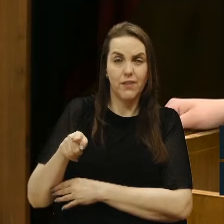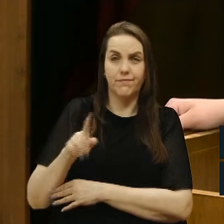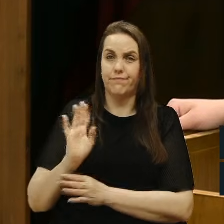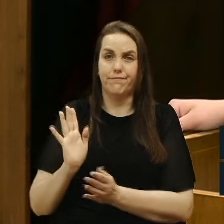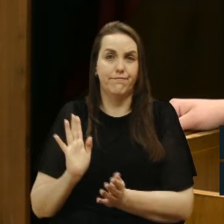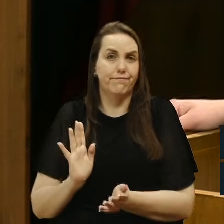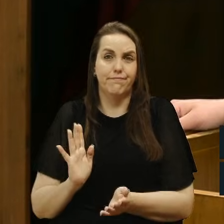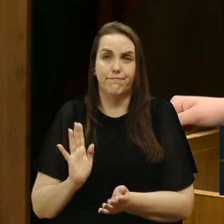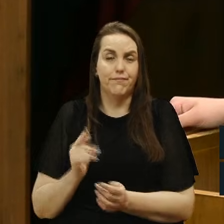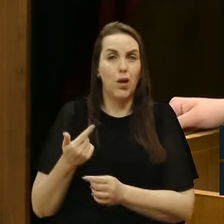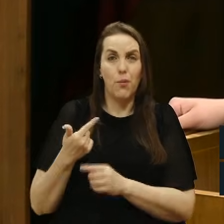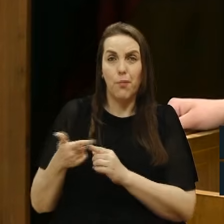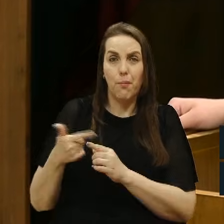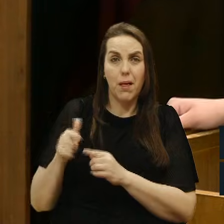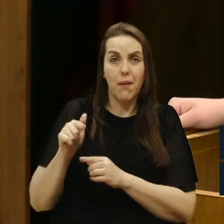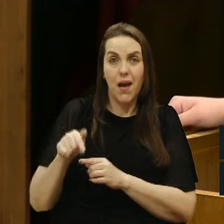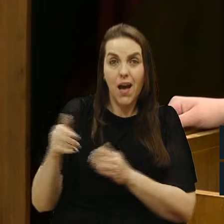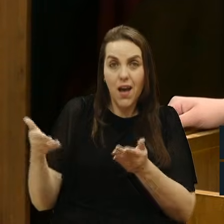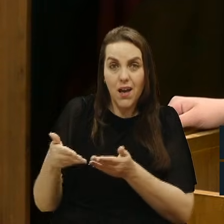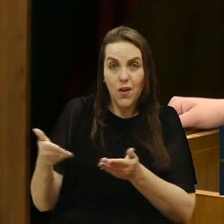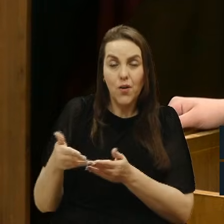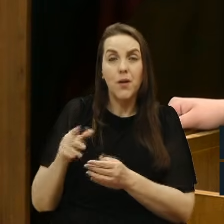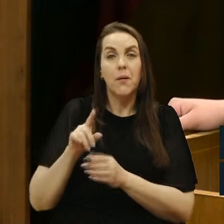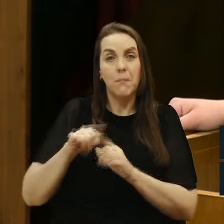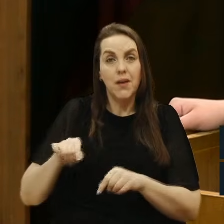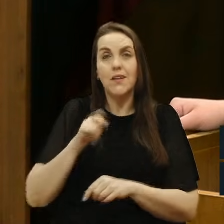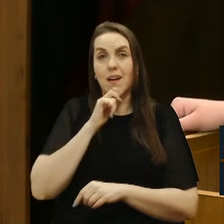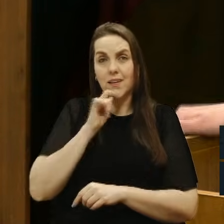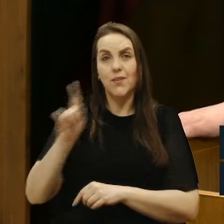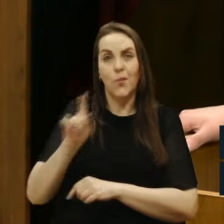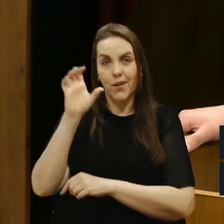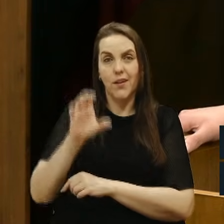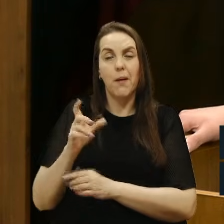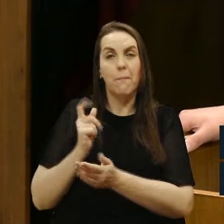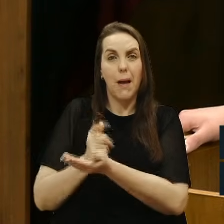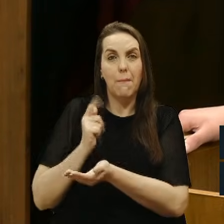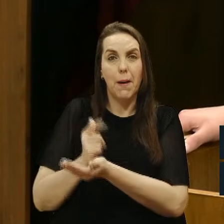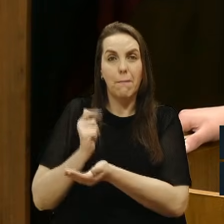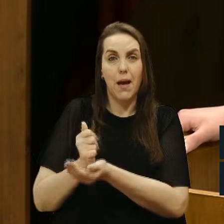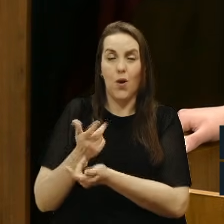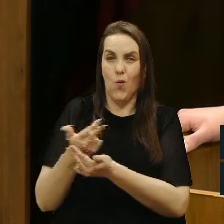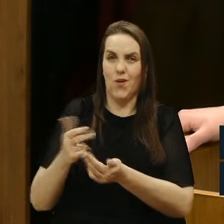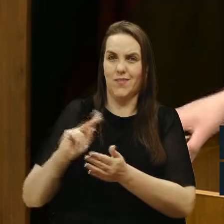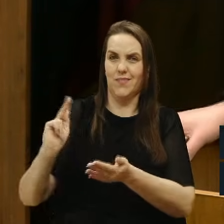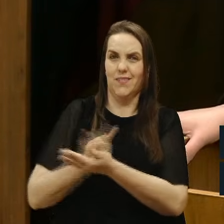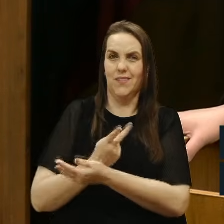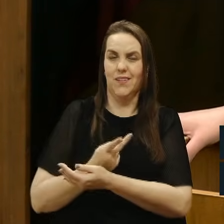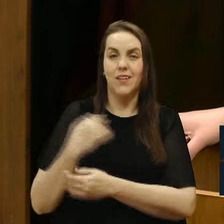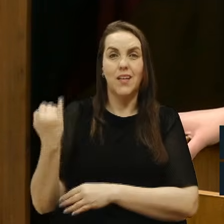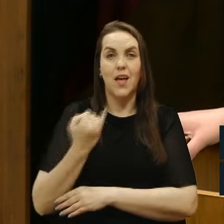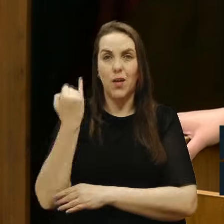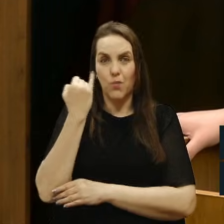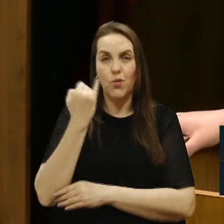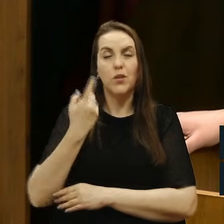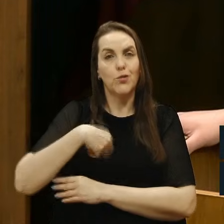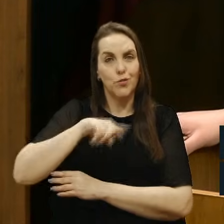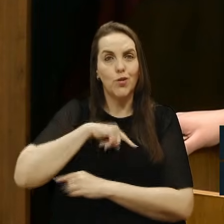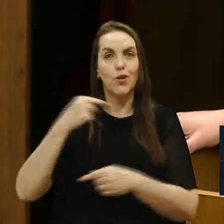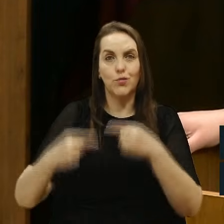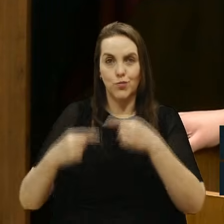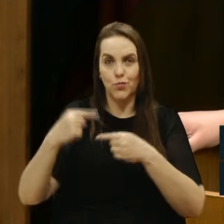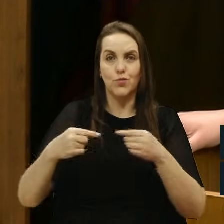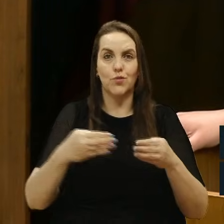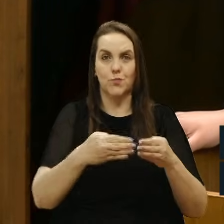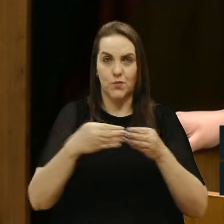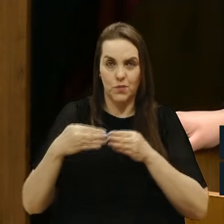teoricamente, o problema, mas que ainda faz o consumidor pagar uma conta que não é dele. Então, é muito importante estarmos discutindo essa